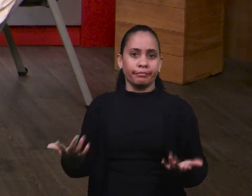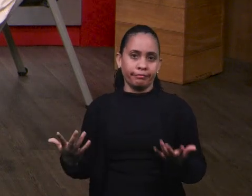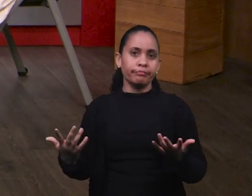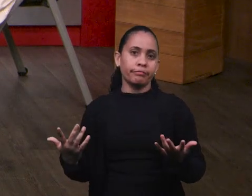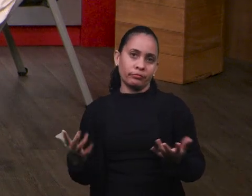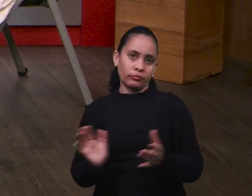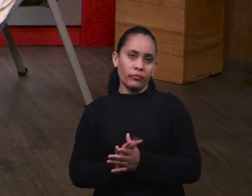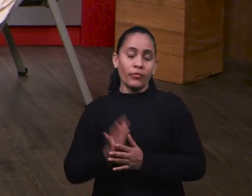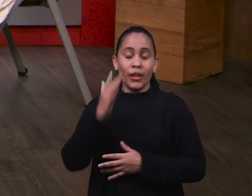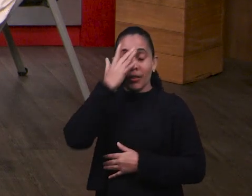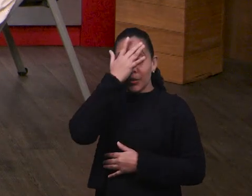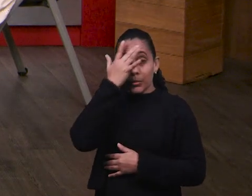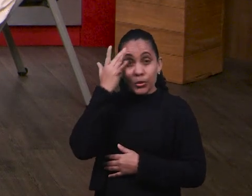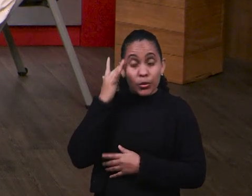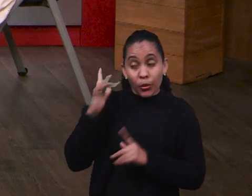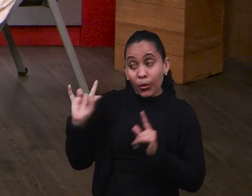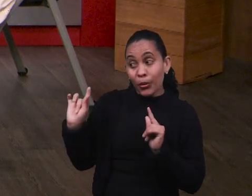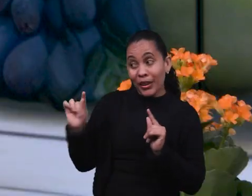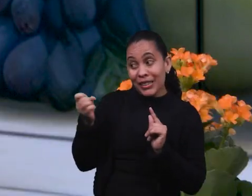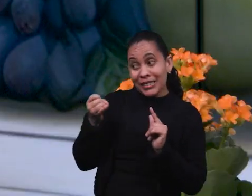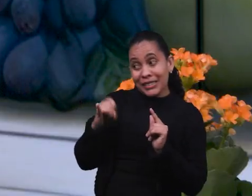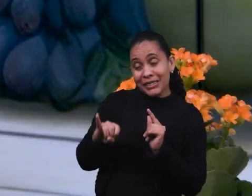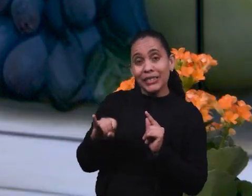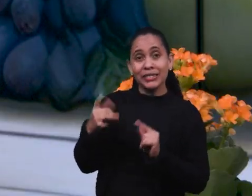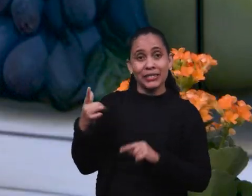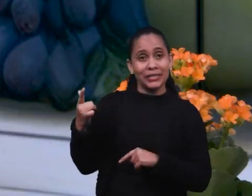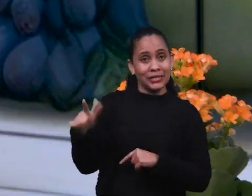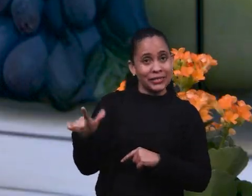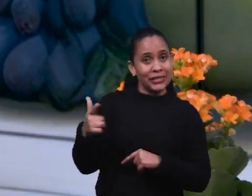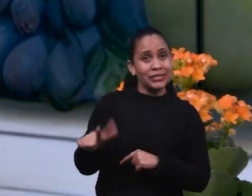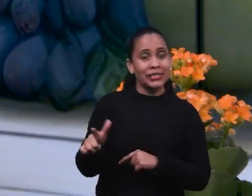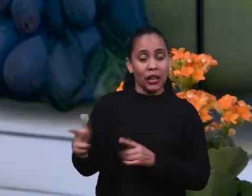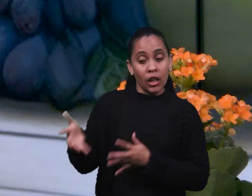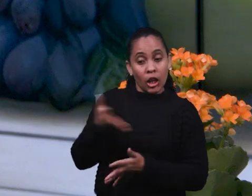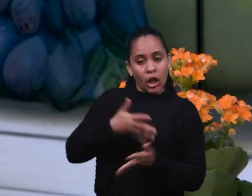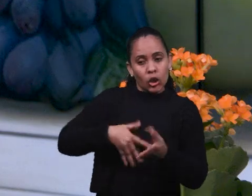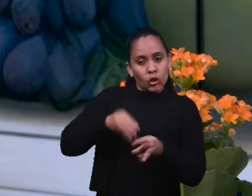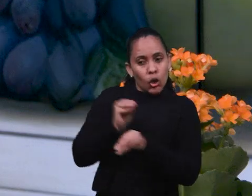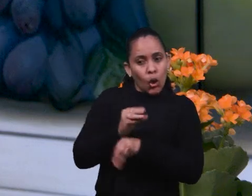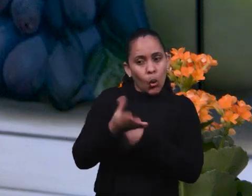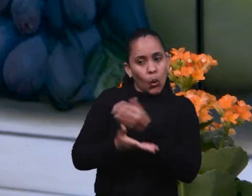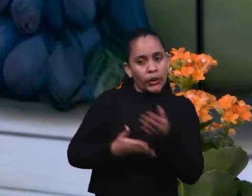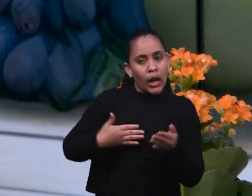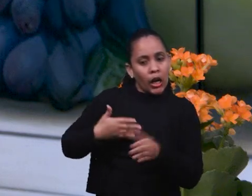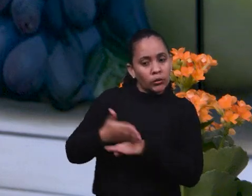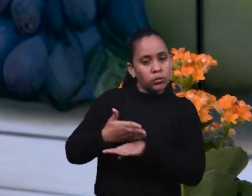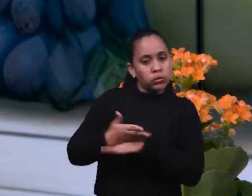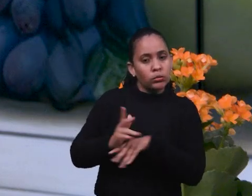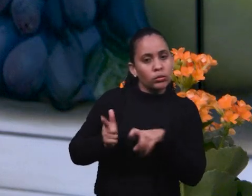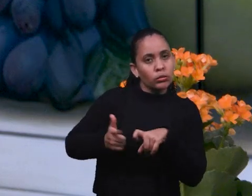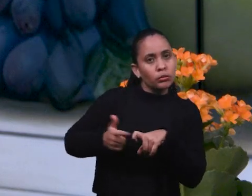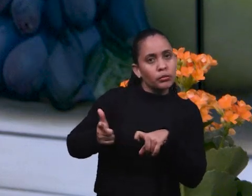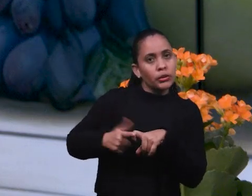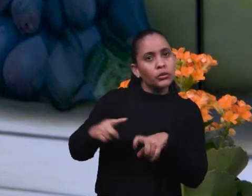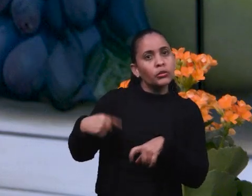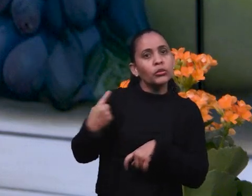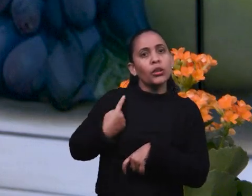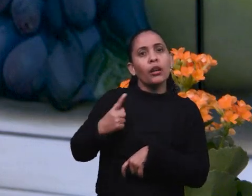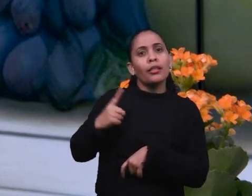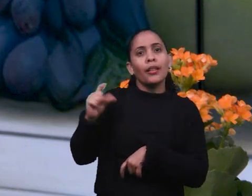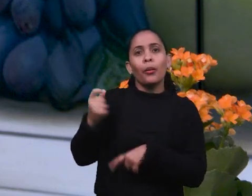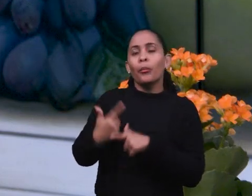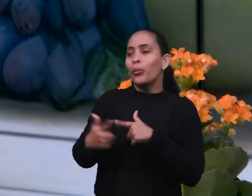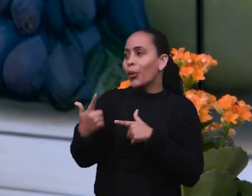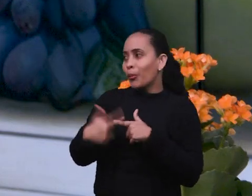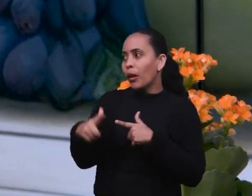disso. Exatamente. As pessoas, se não tiver esse manejo todo aí, desse acompanhamento a gente tem